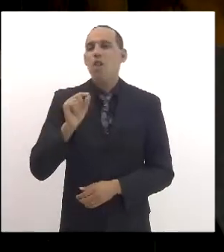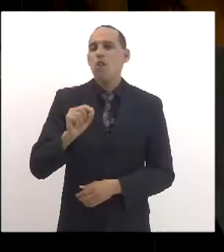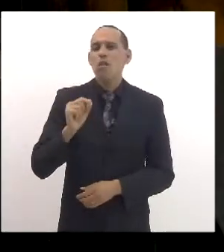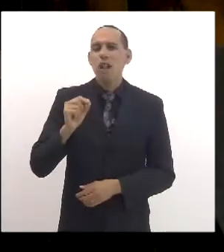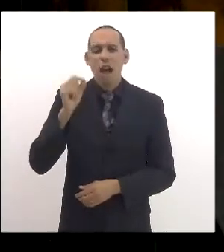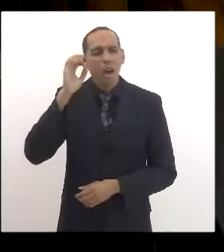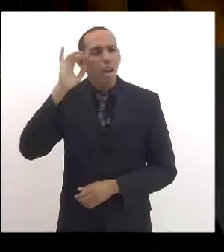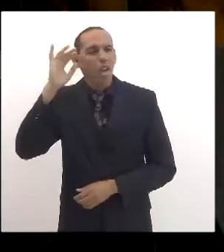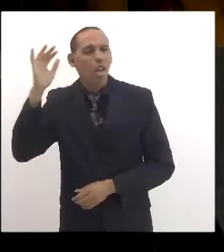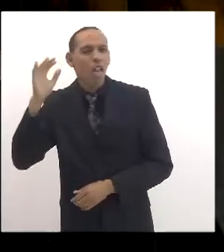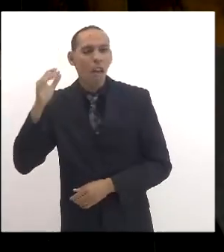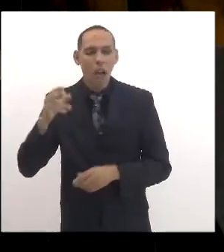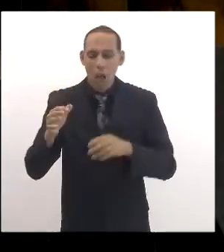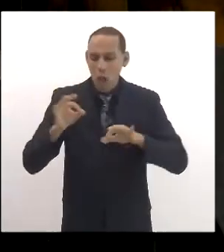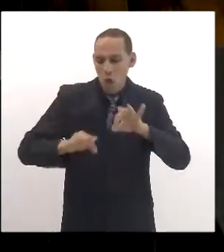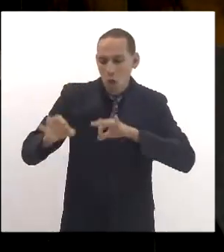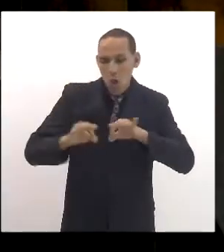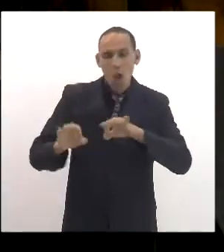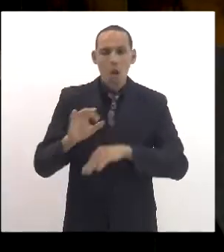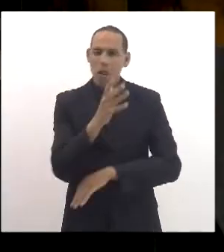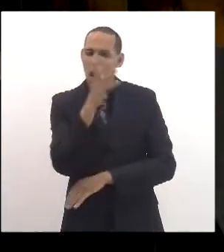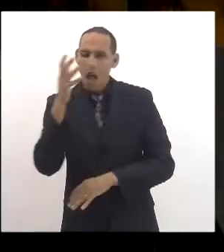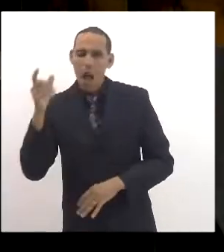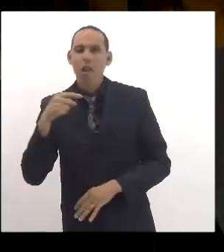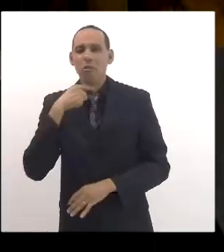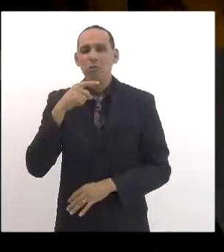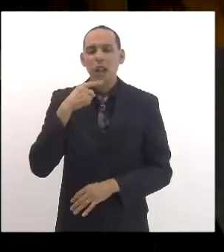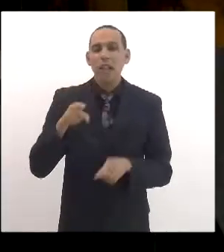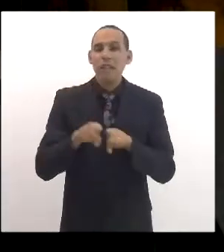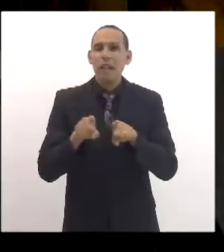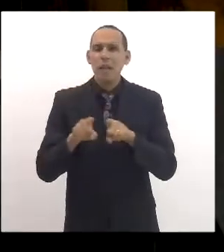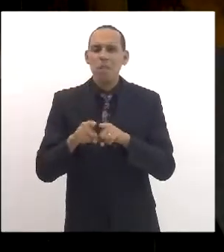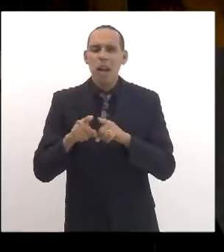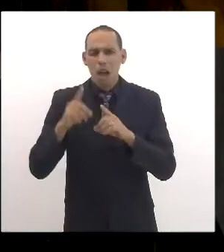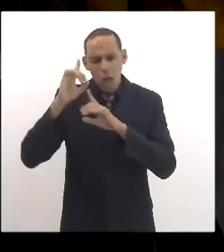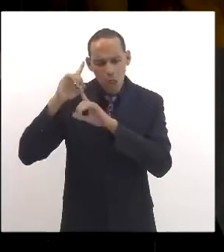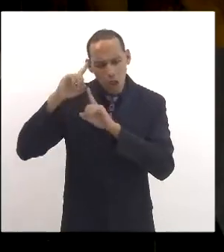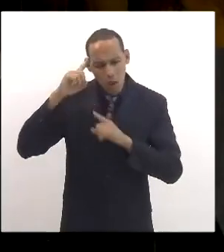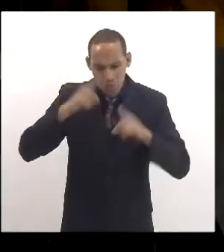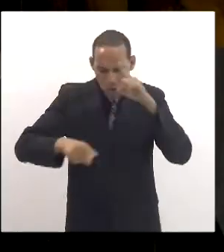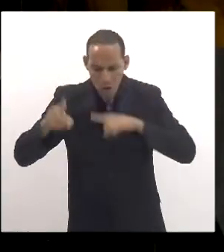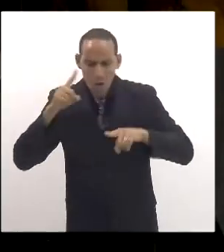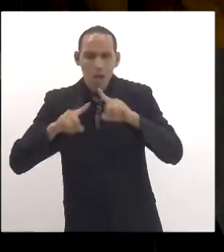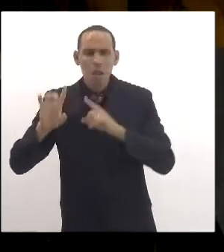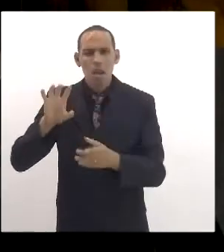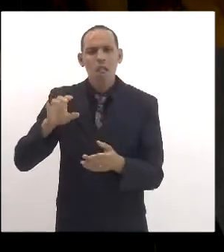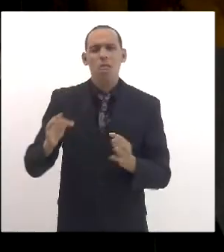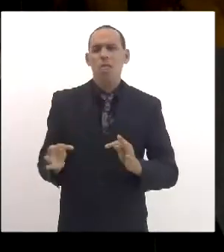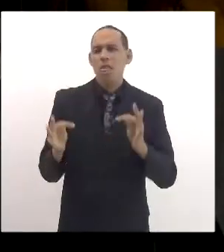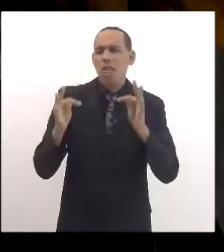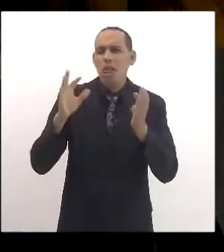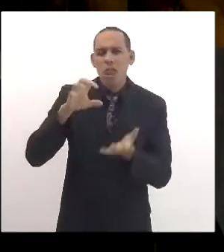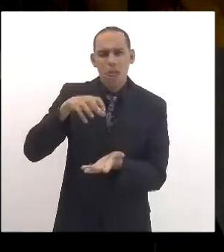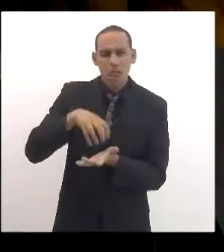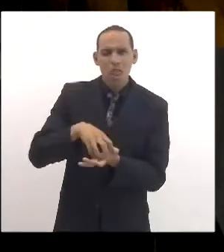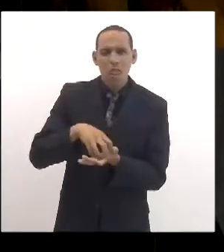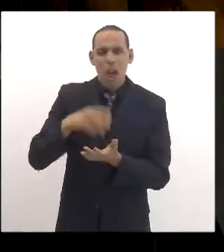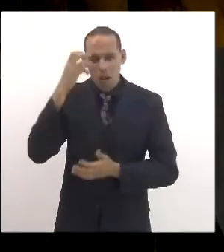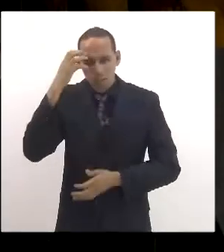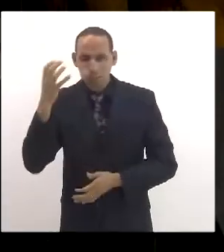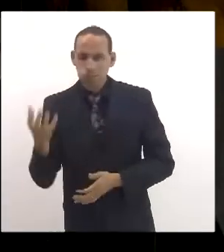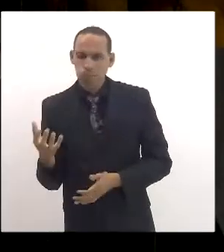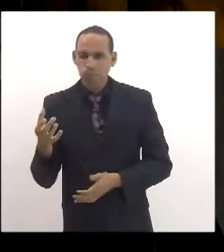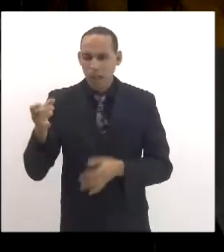sobre a natureza e a ilusão do domínio tecnocêntrico de sistemas digitais e inovações suportadas por inteligência